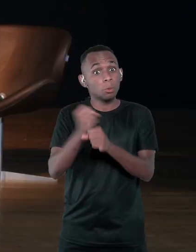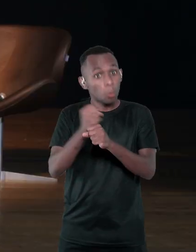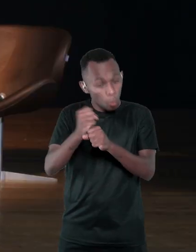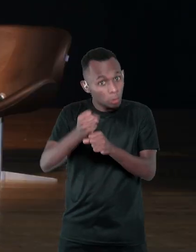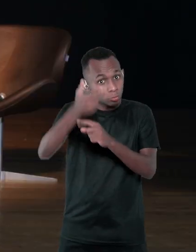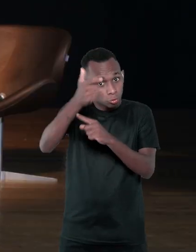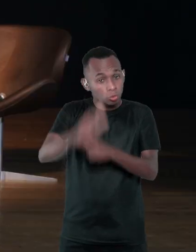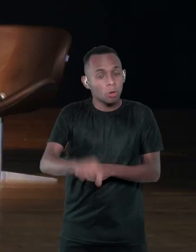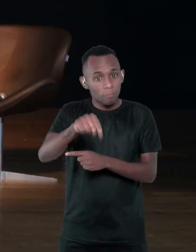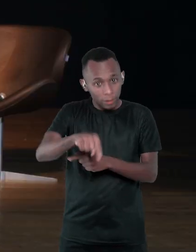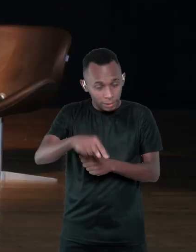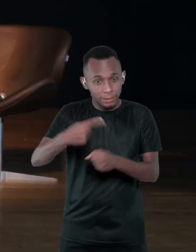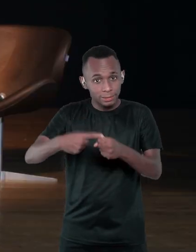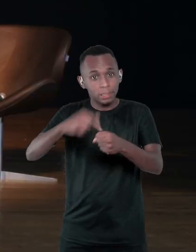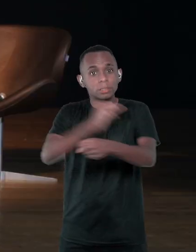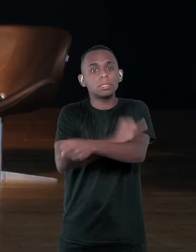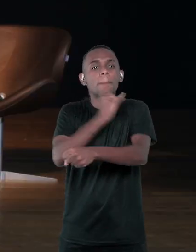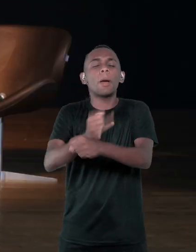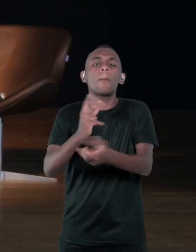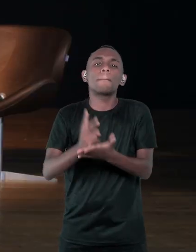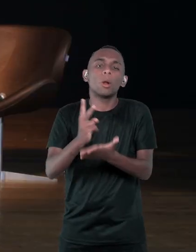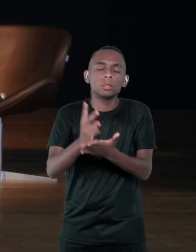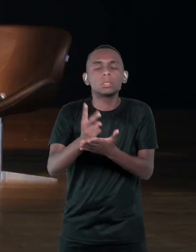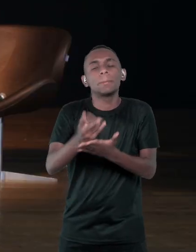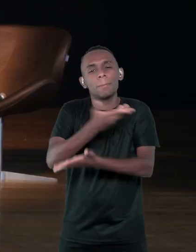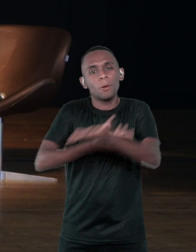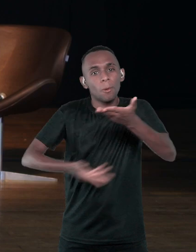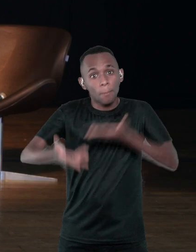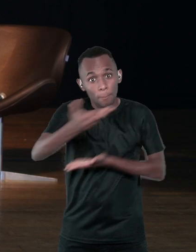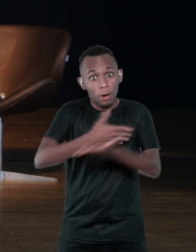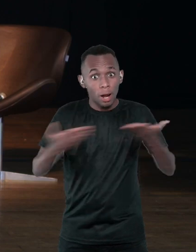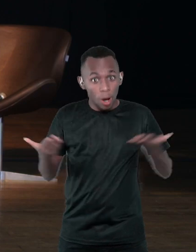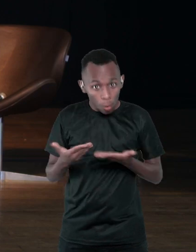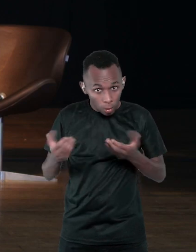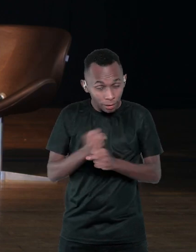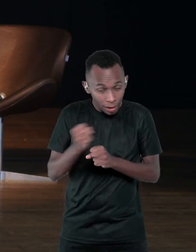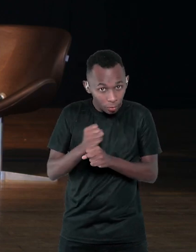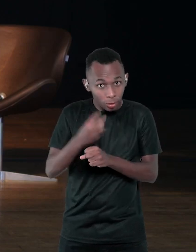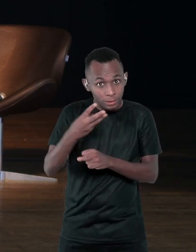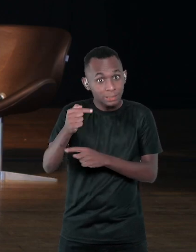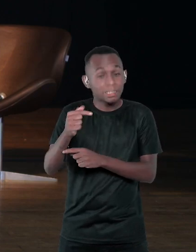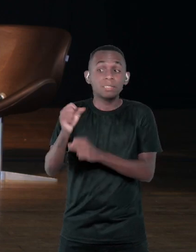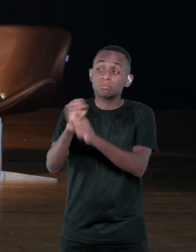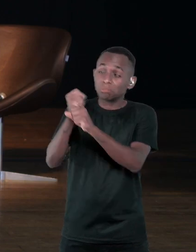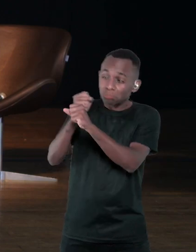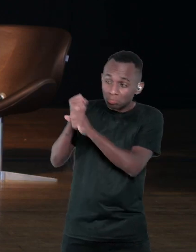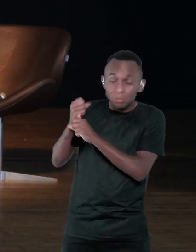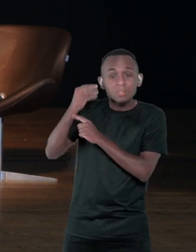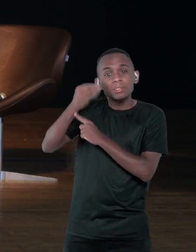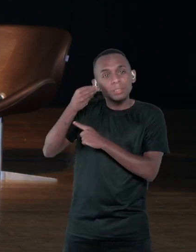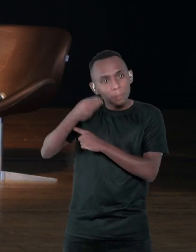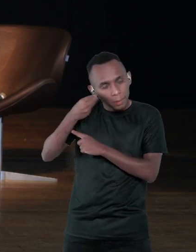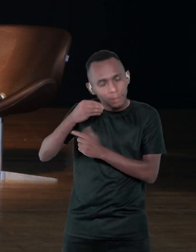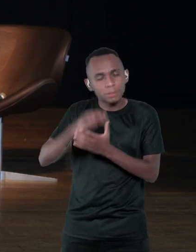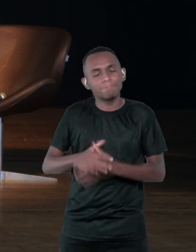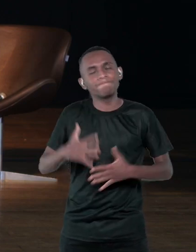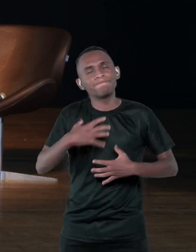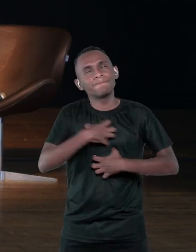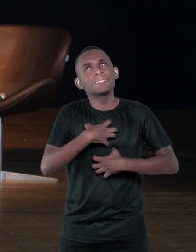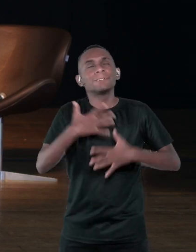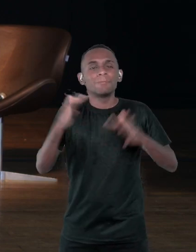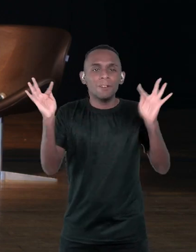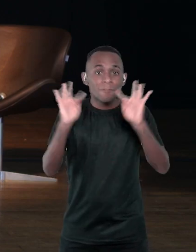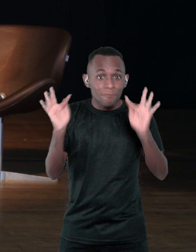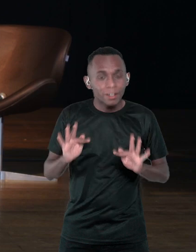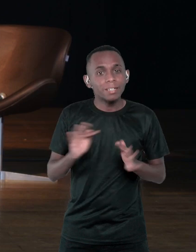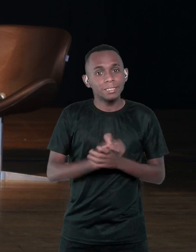consecutivo em Itabira, do projeto Sempre um Papo, que esse ano comemora 37 anos de vida. E vida muito feliz nos últimos